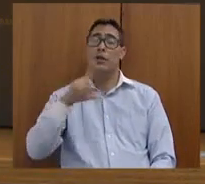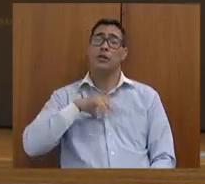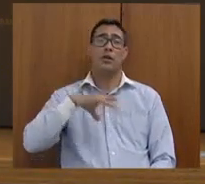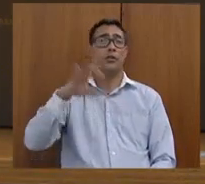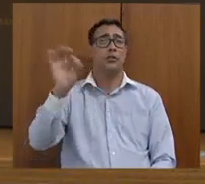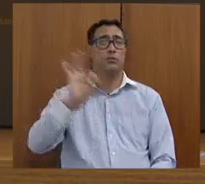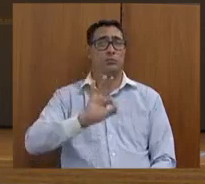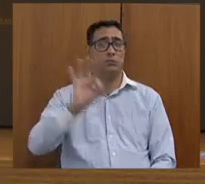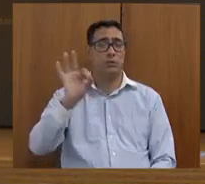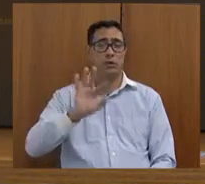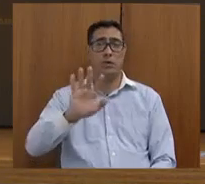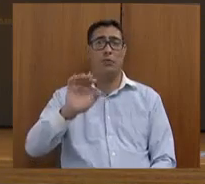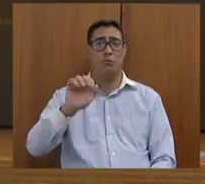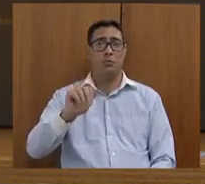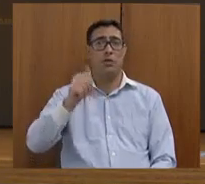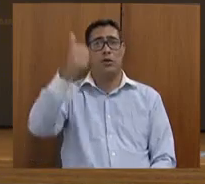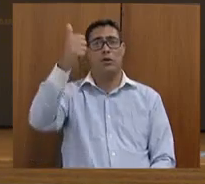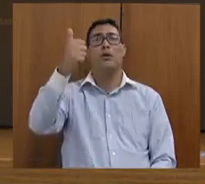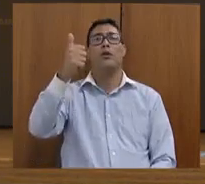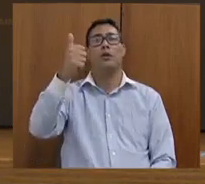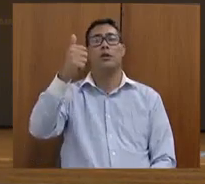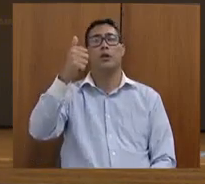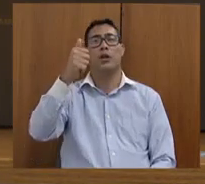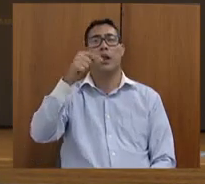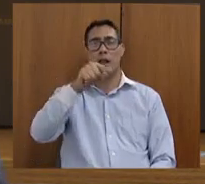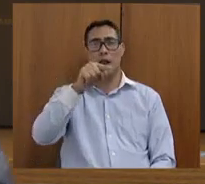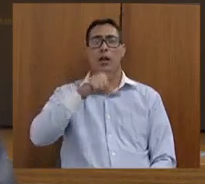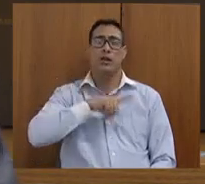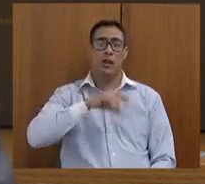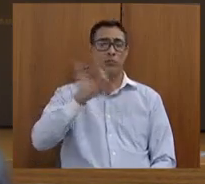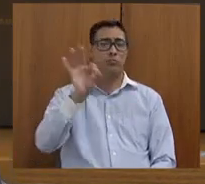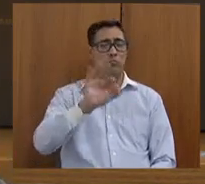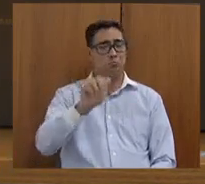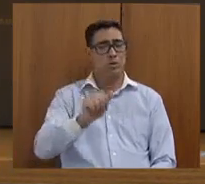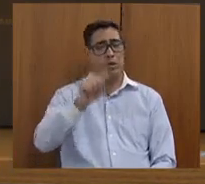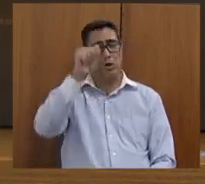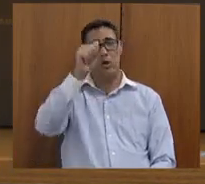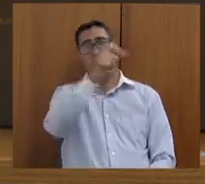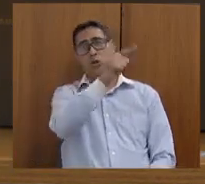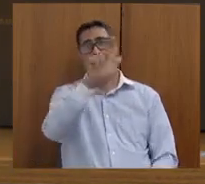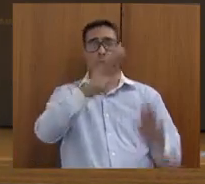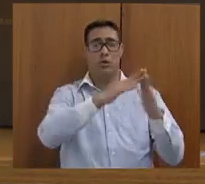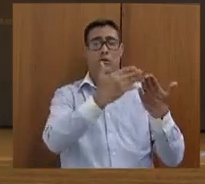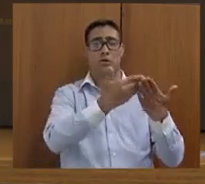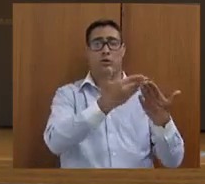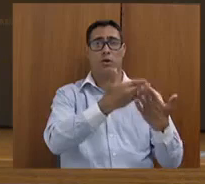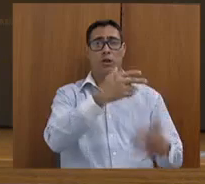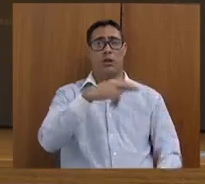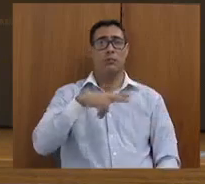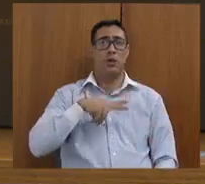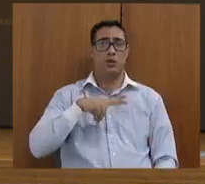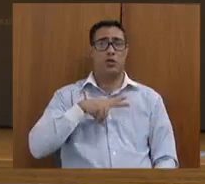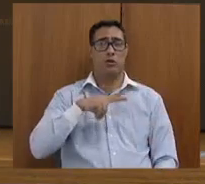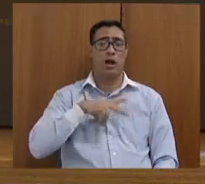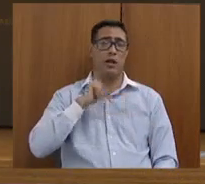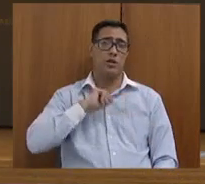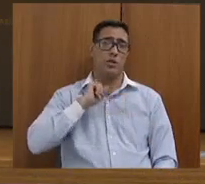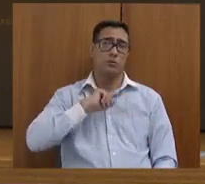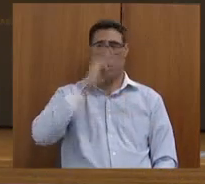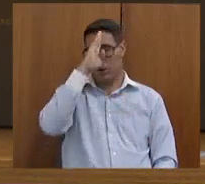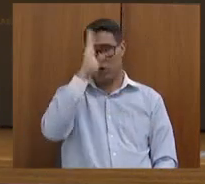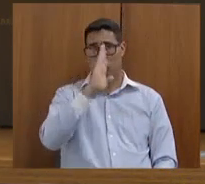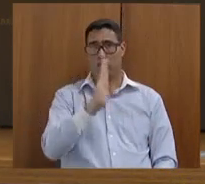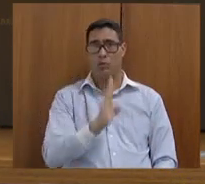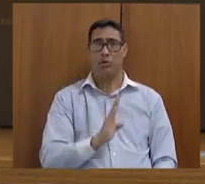melhores lá elas têm índios melhores do que as escolas particulares de Minas Gerais e do Brasil são